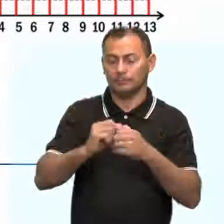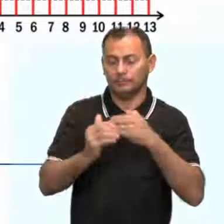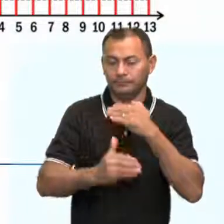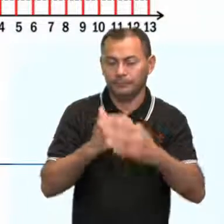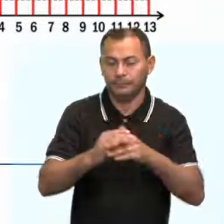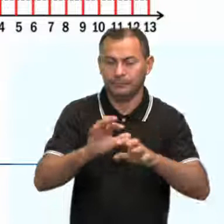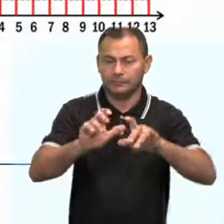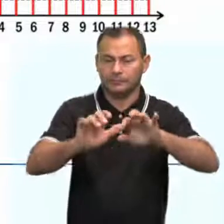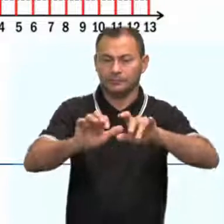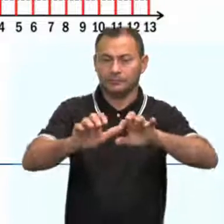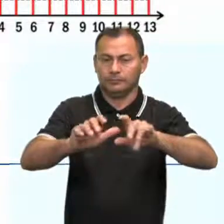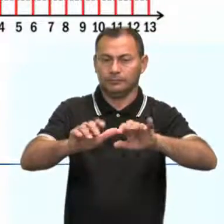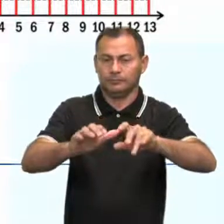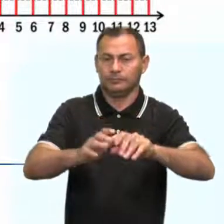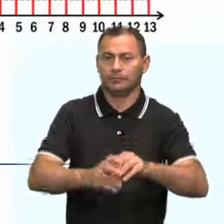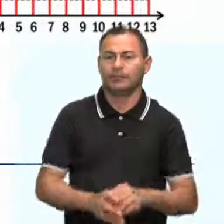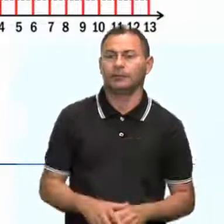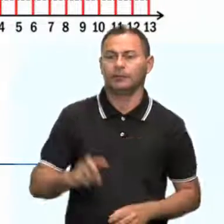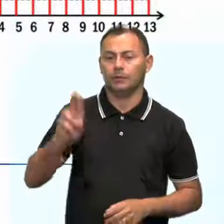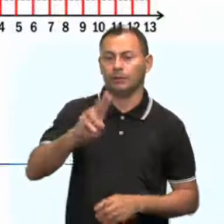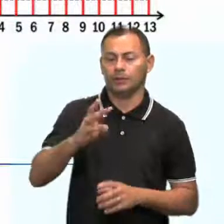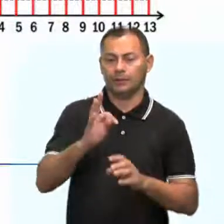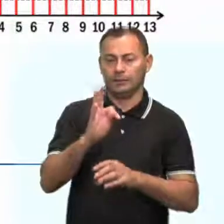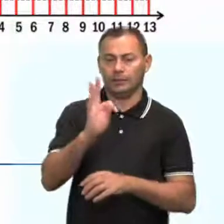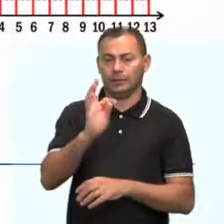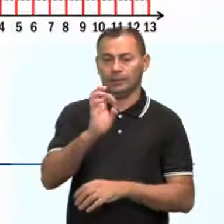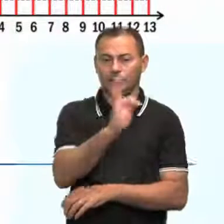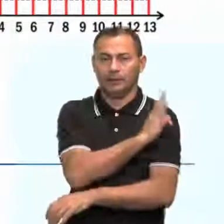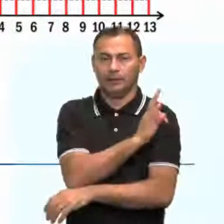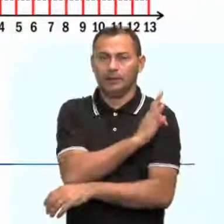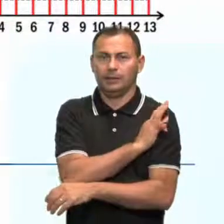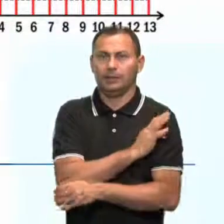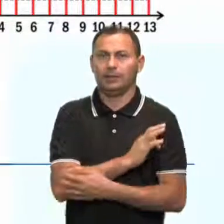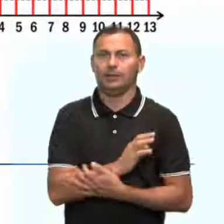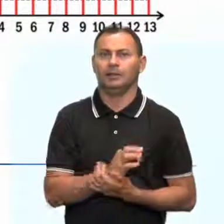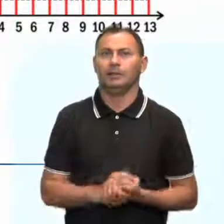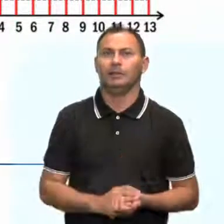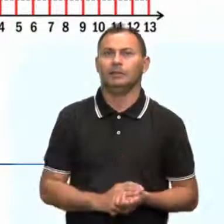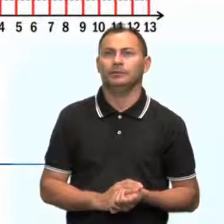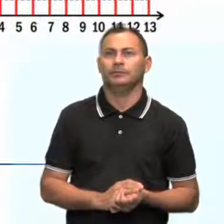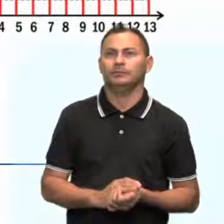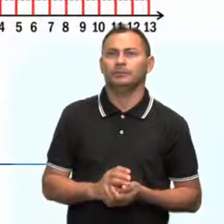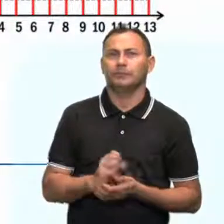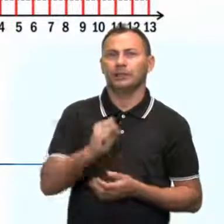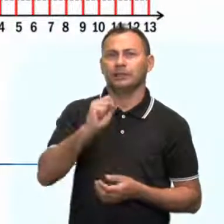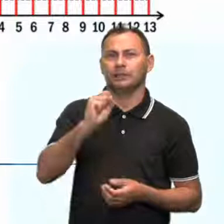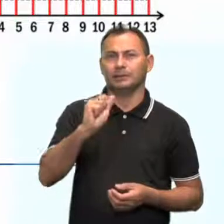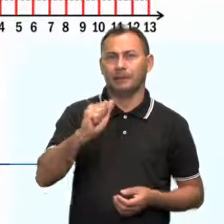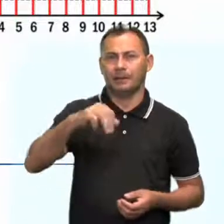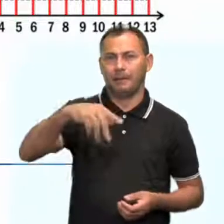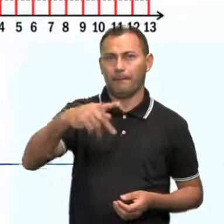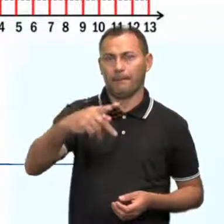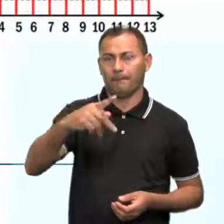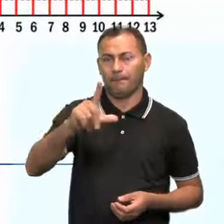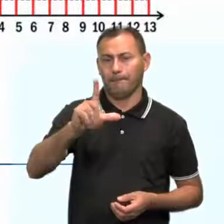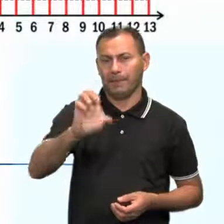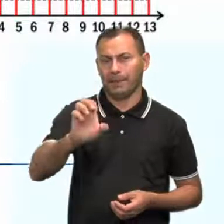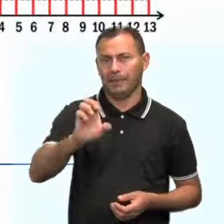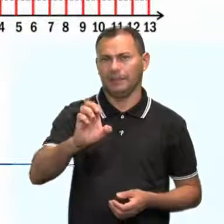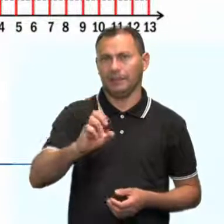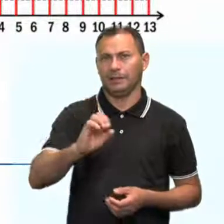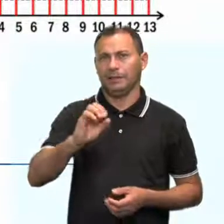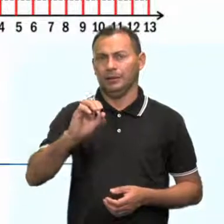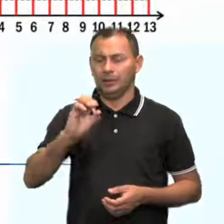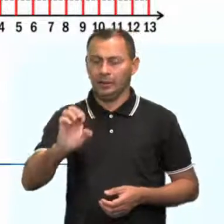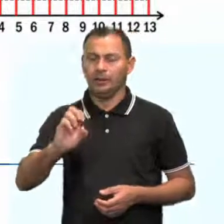processo de digitalização, a gente utiliza uma técnica chamada Sample and Hold. O que significa essa técnica